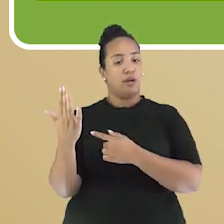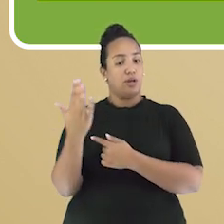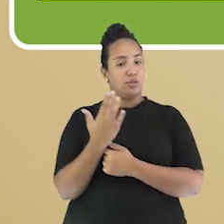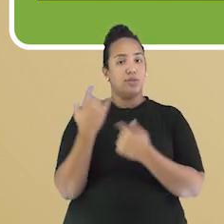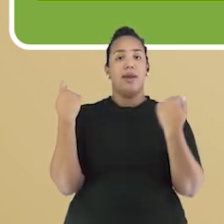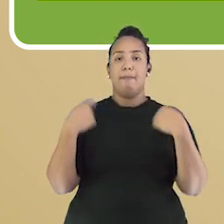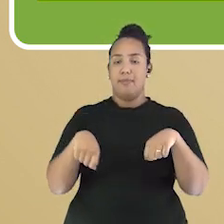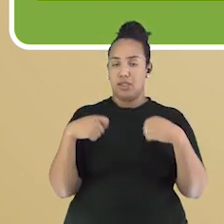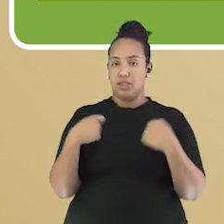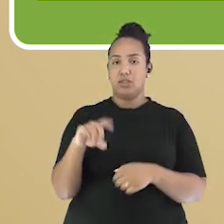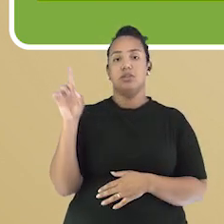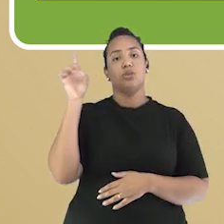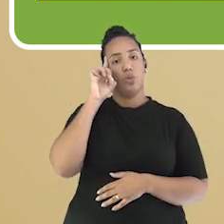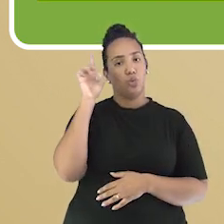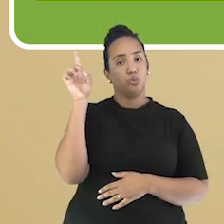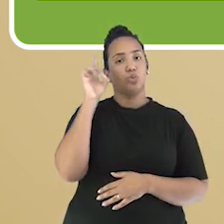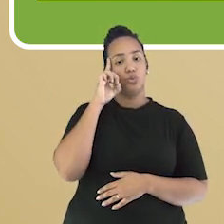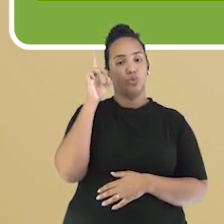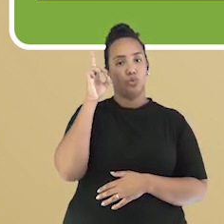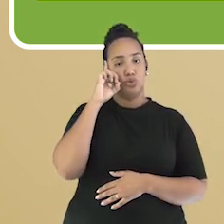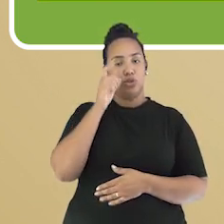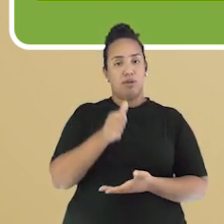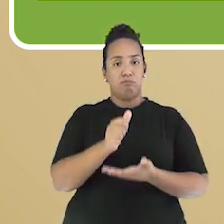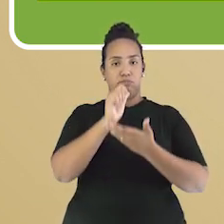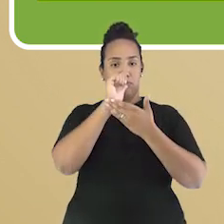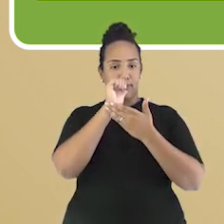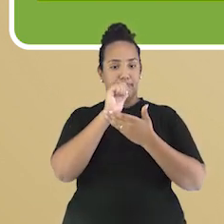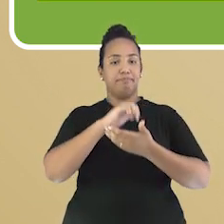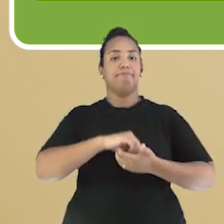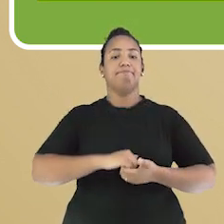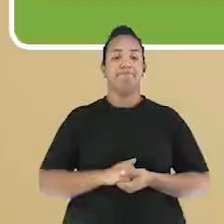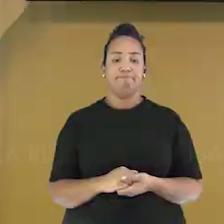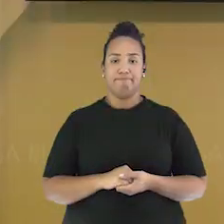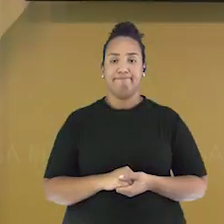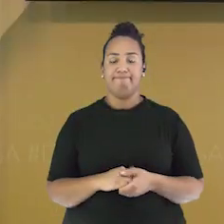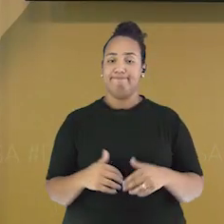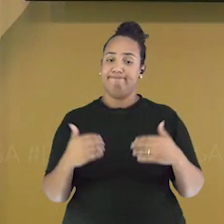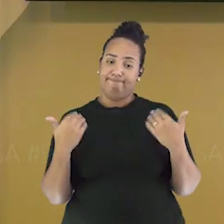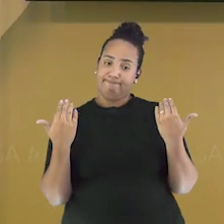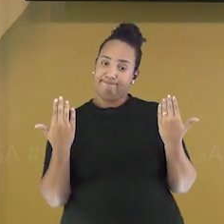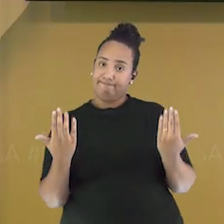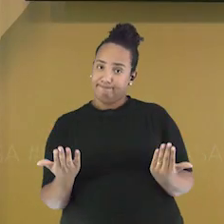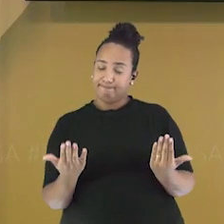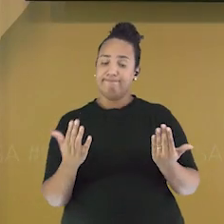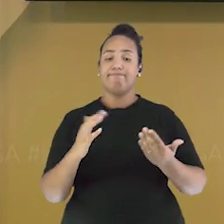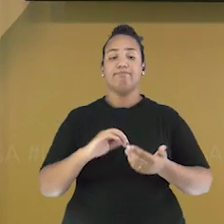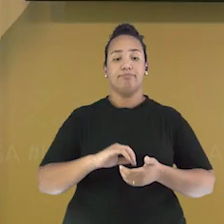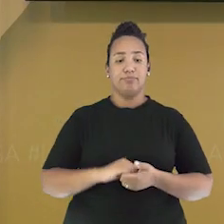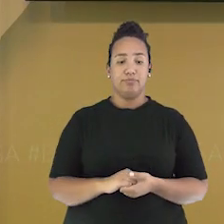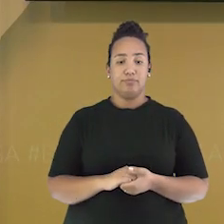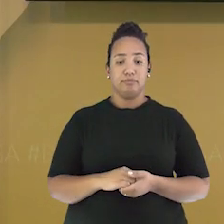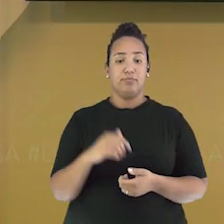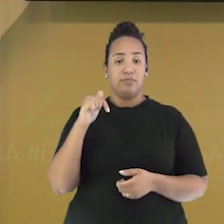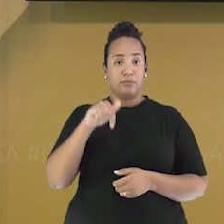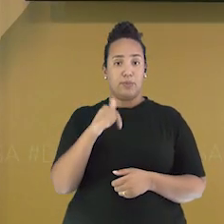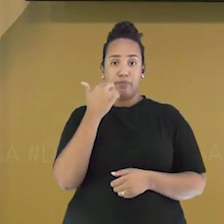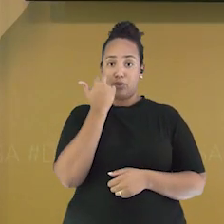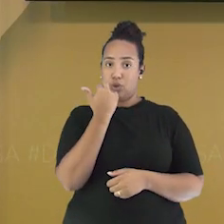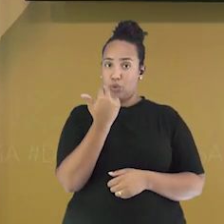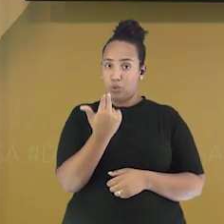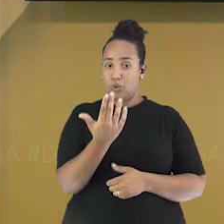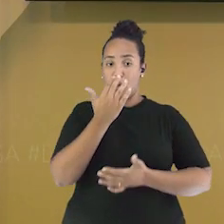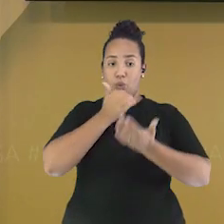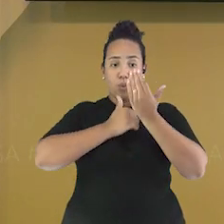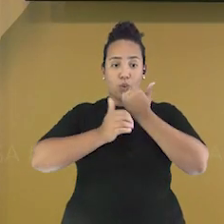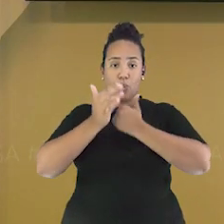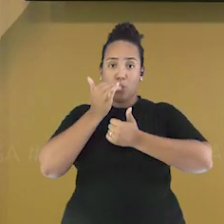deve ser ingerida regularmente para nossa hidratação. Pois é, pessoal, a ingestão desses